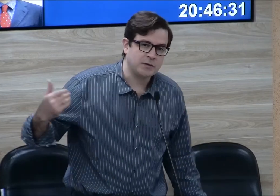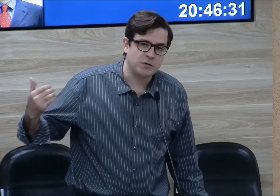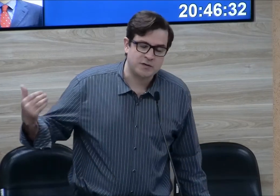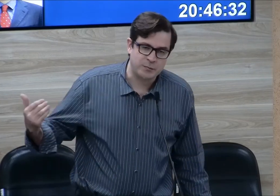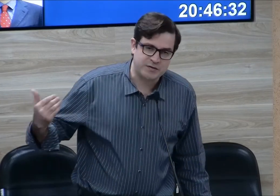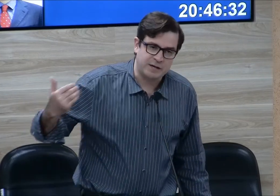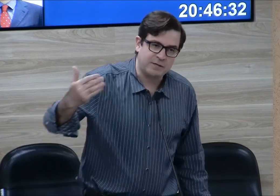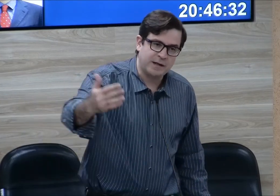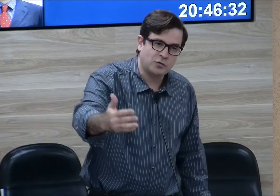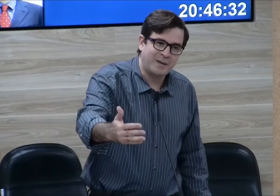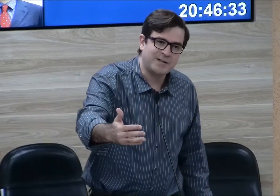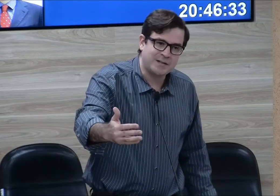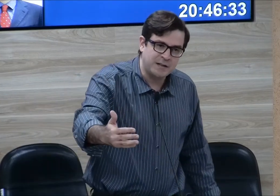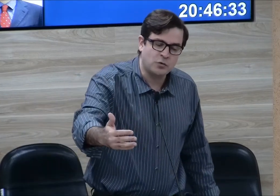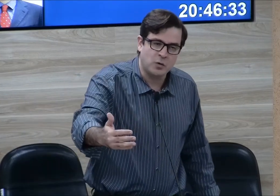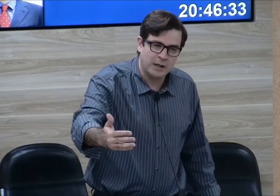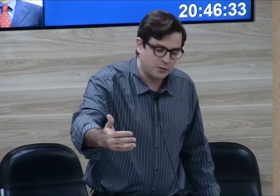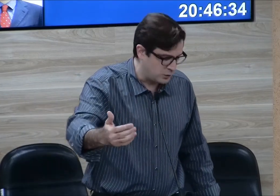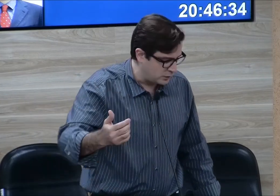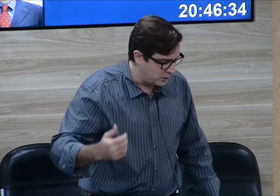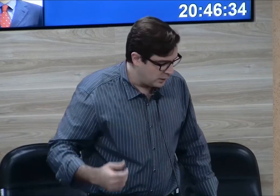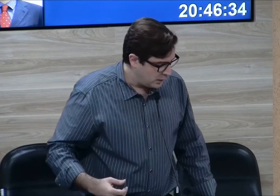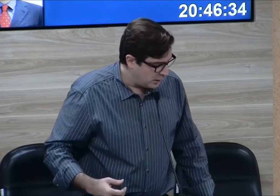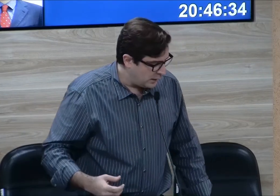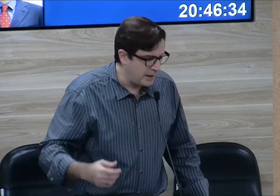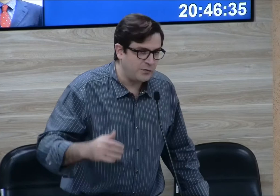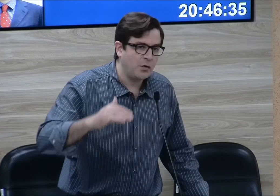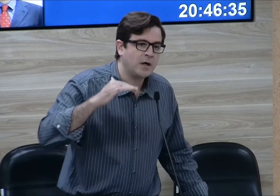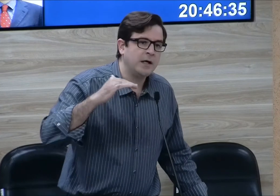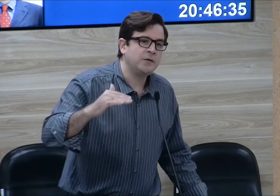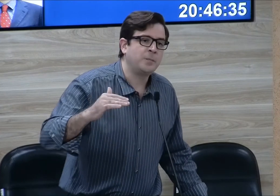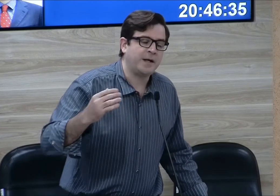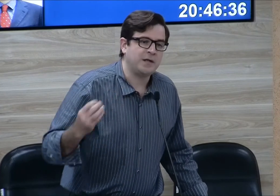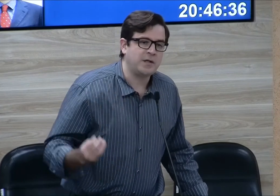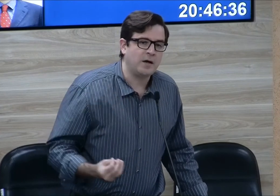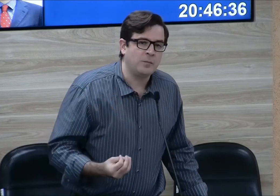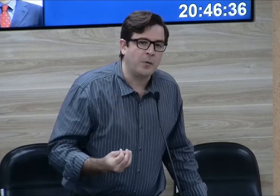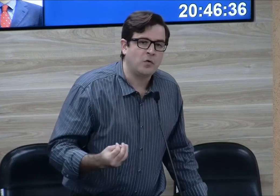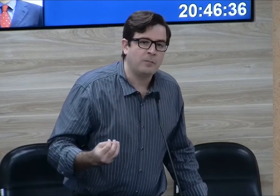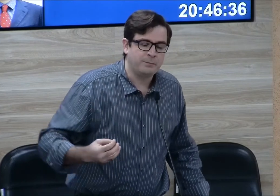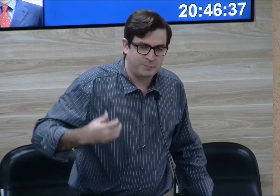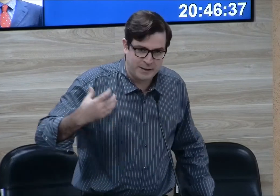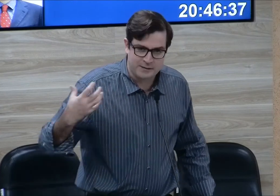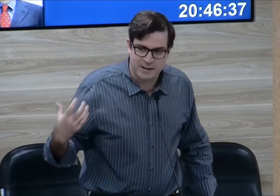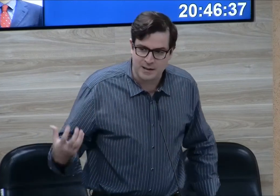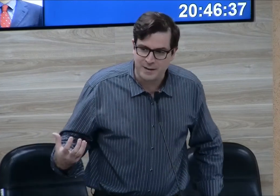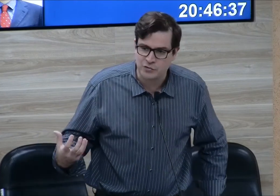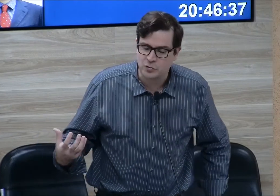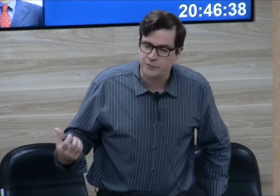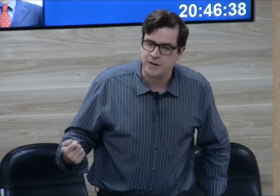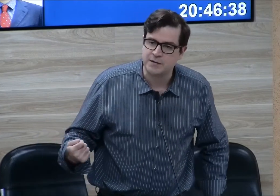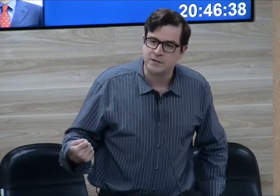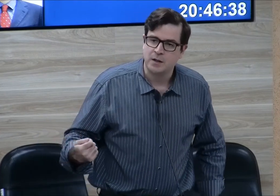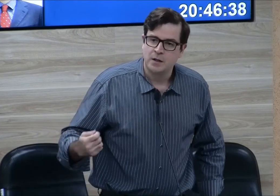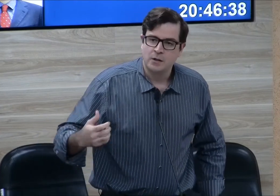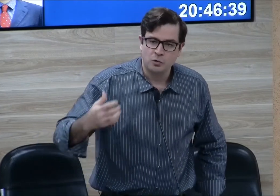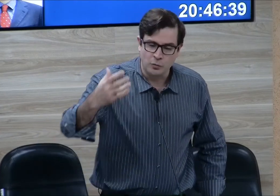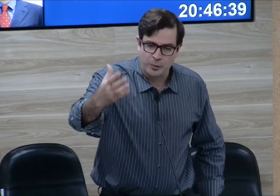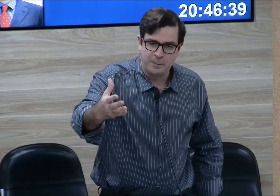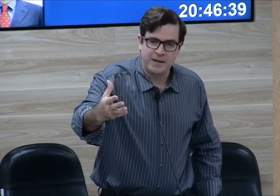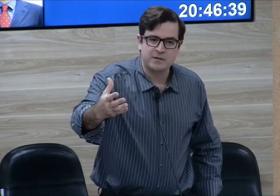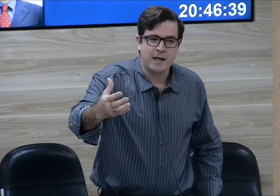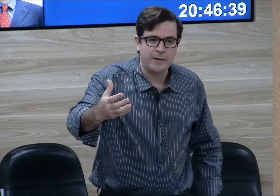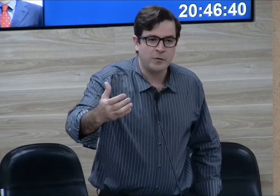15 anos, nós estamos estendendo mais 5 anos e revogando para que traga um pouco, para que traga mais confiança